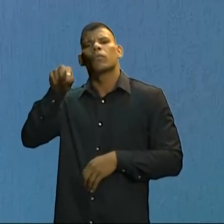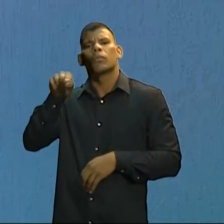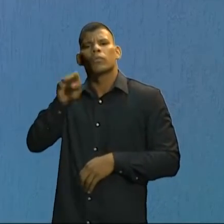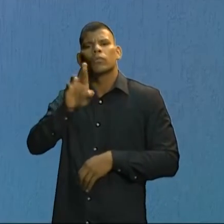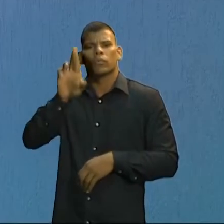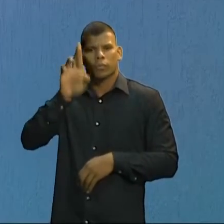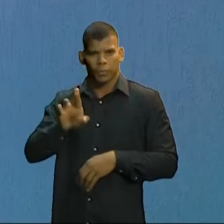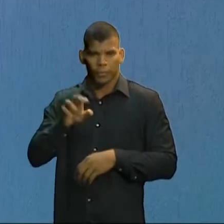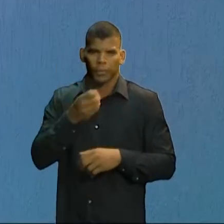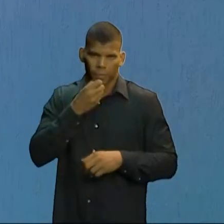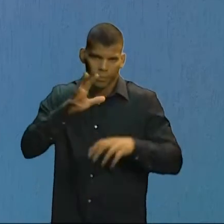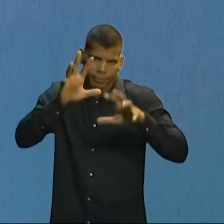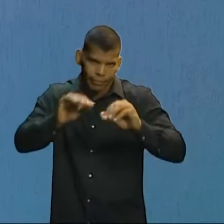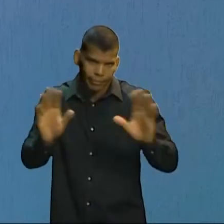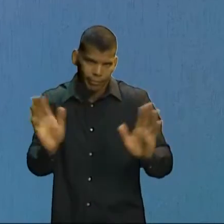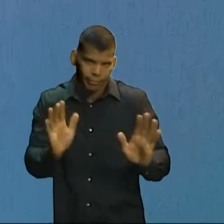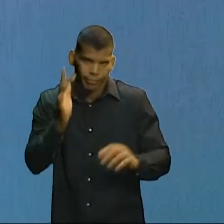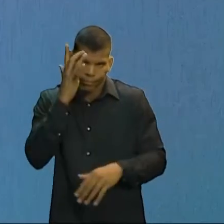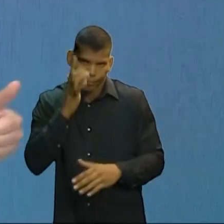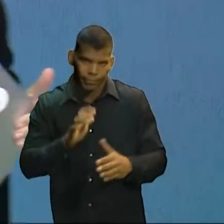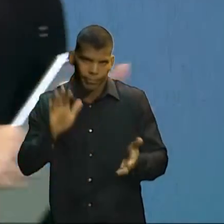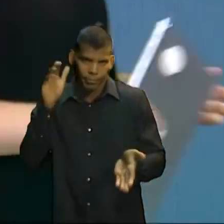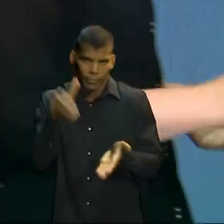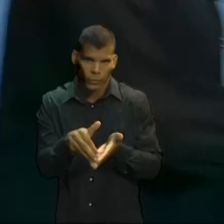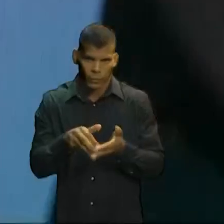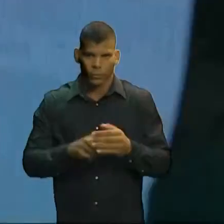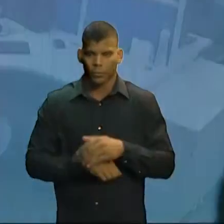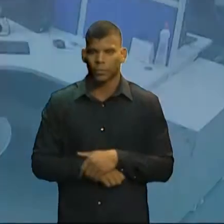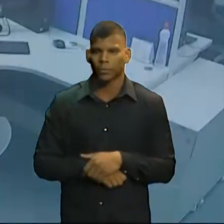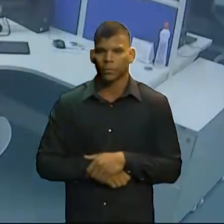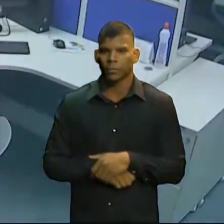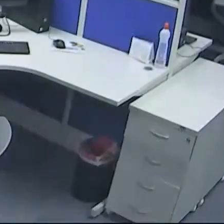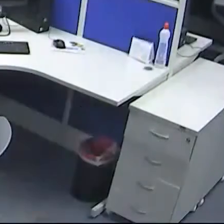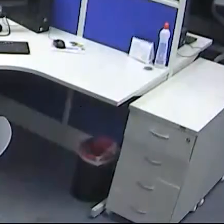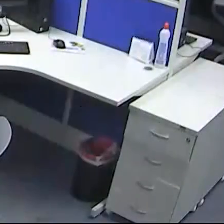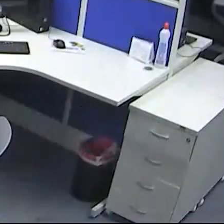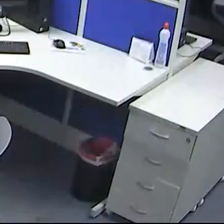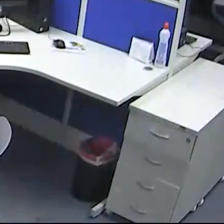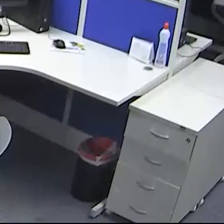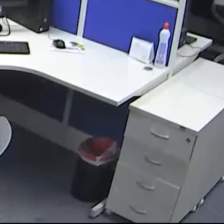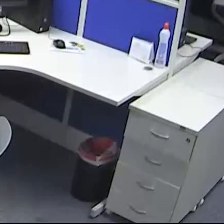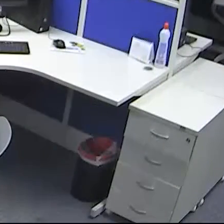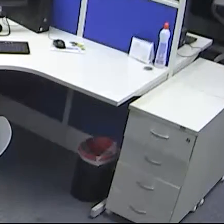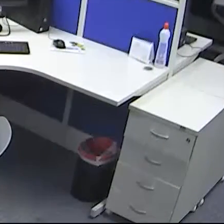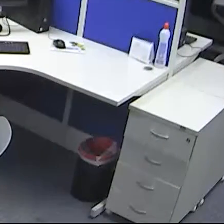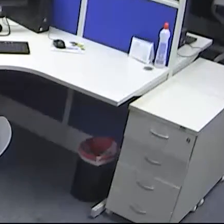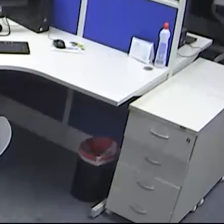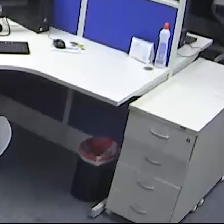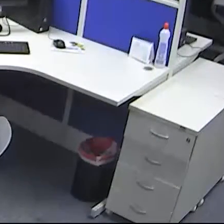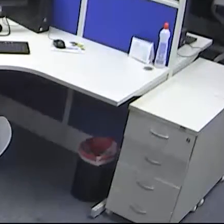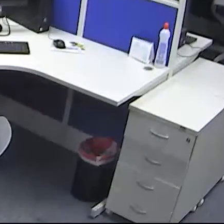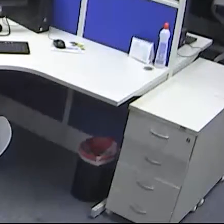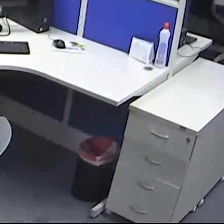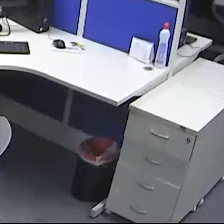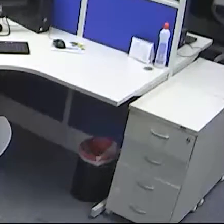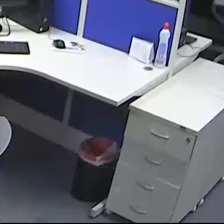al.ce.gov.br. Uma boa noite para você e até amanhã.